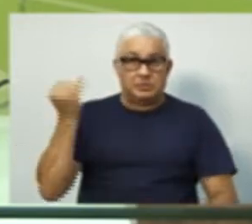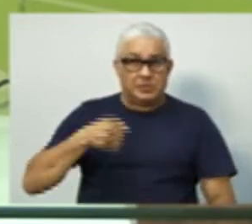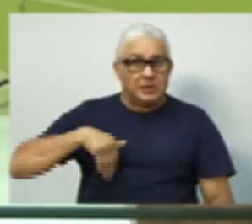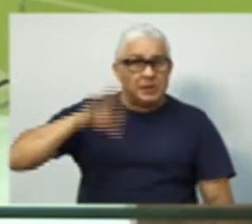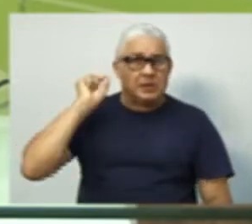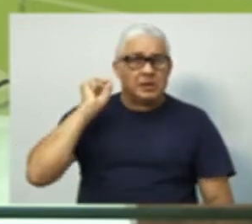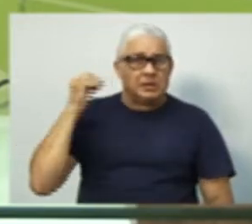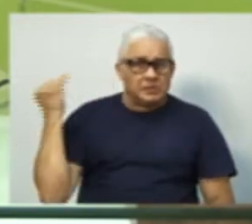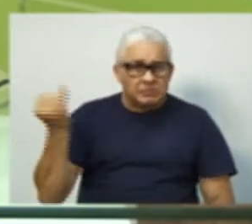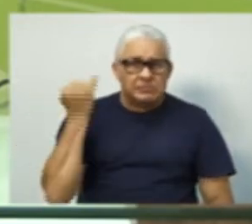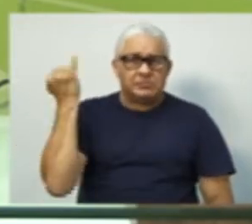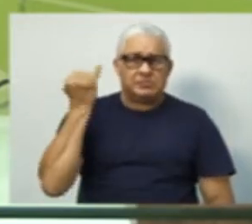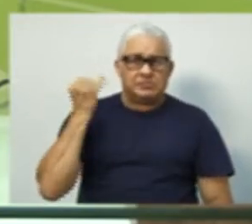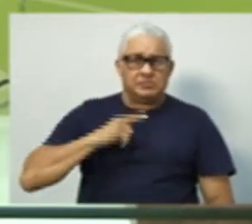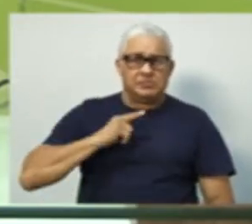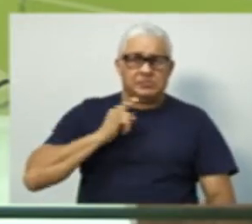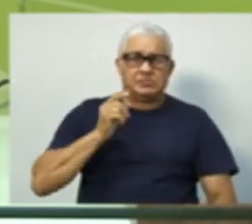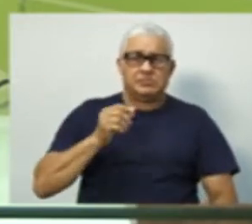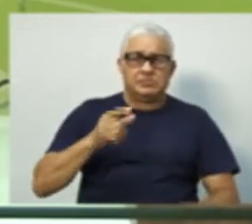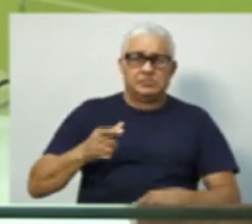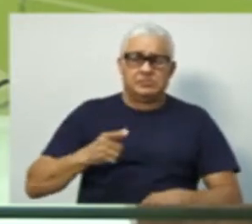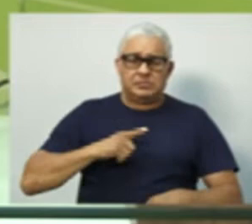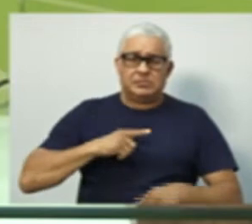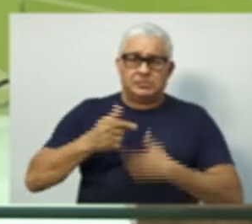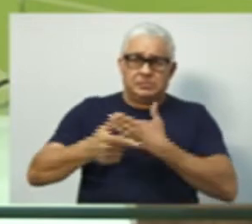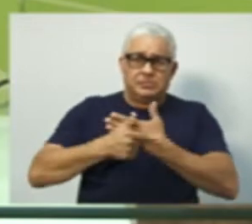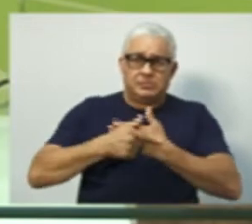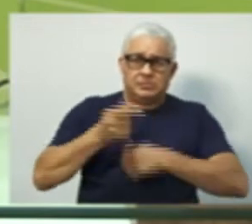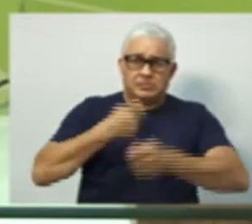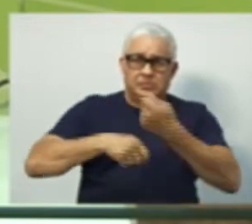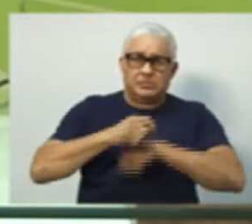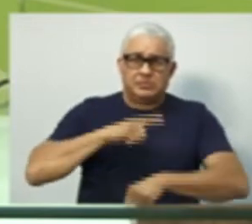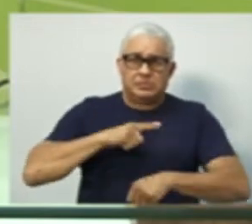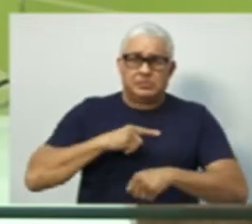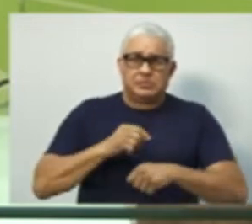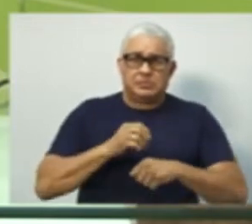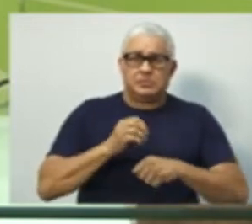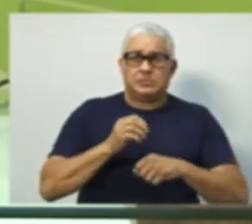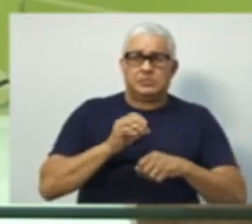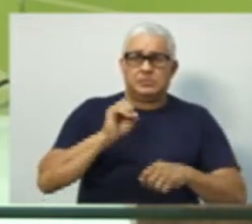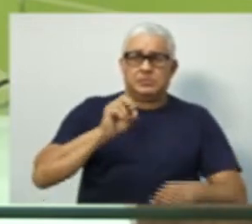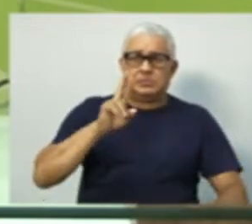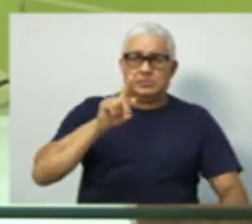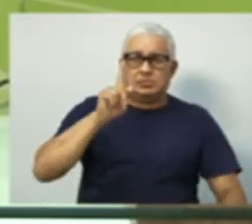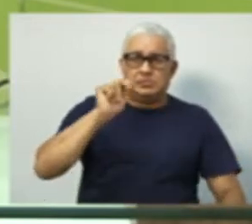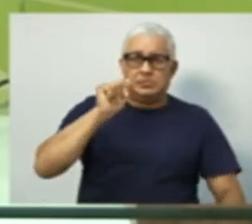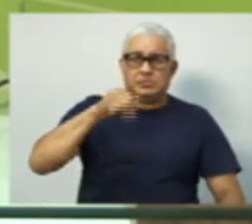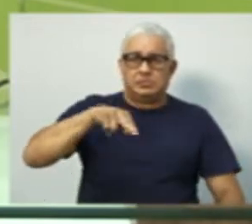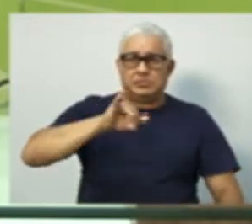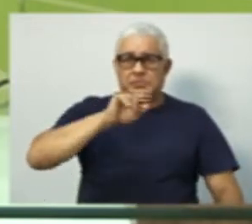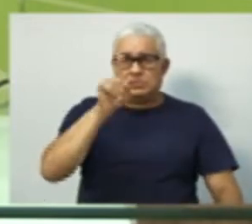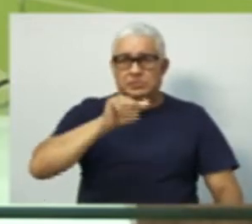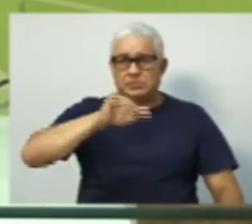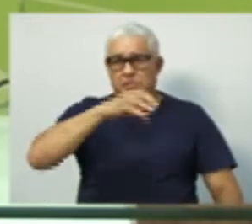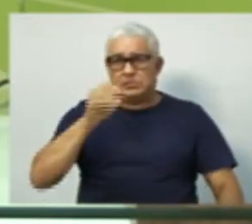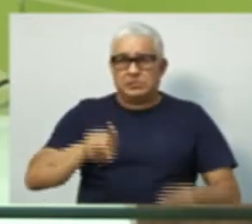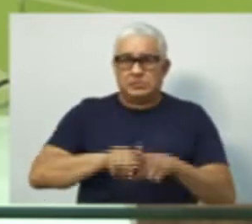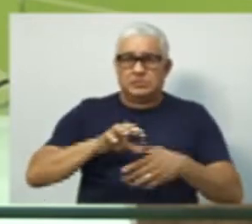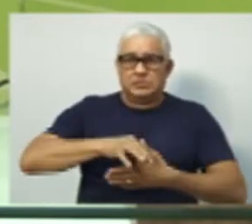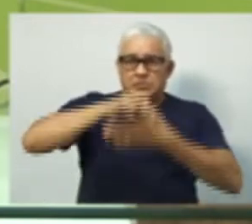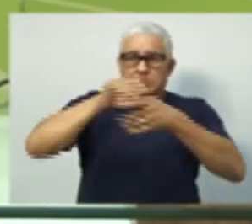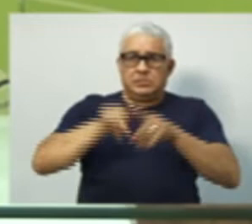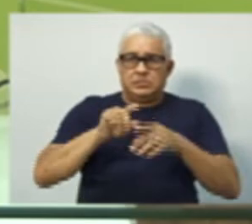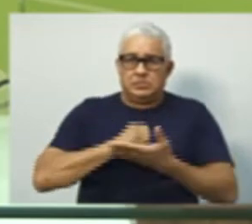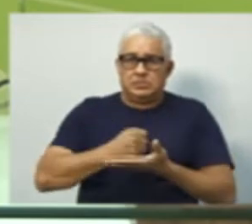de tecidos, qual o tecido que vai ser mais utilizado nesse período? No Brasil? No caso, o verde e amarelo, por